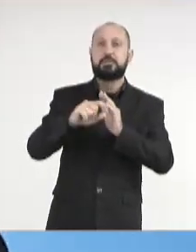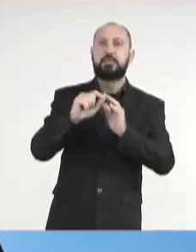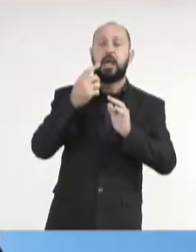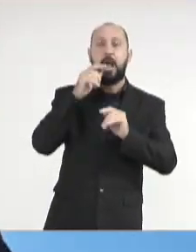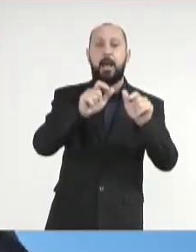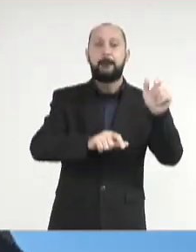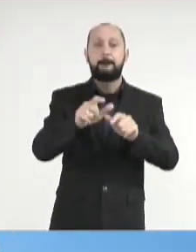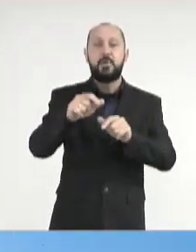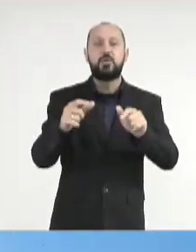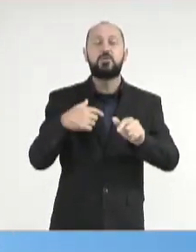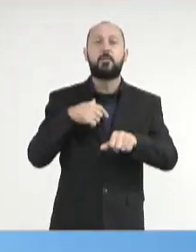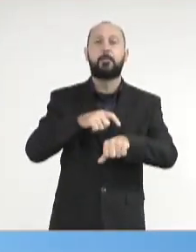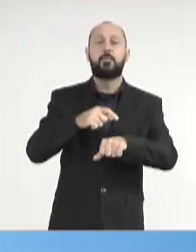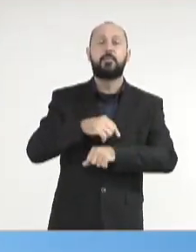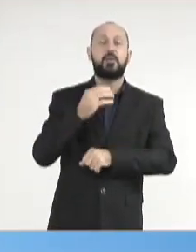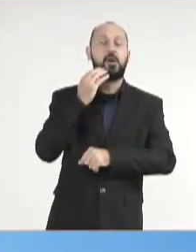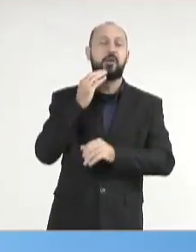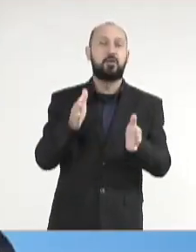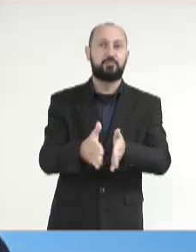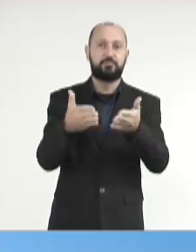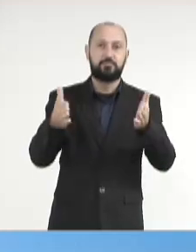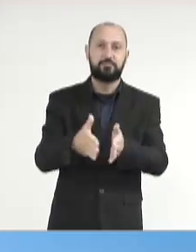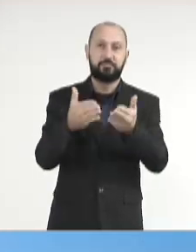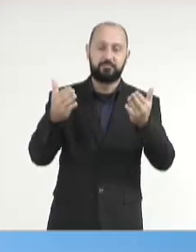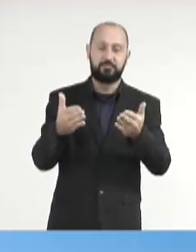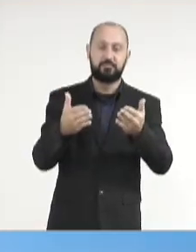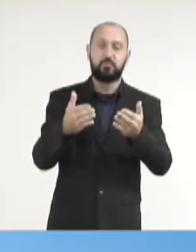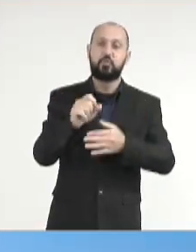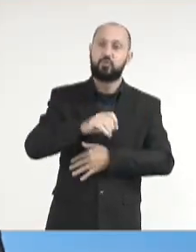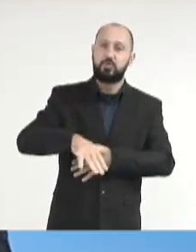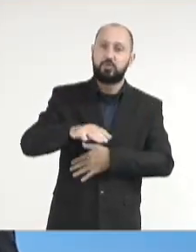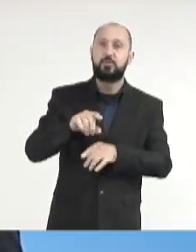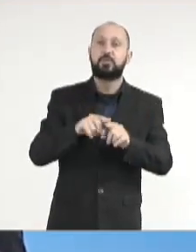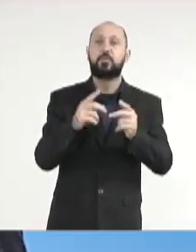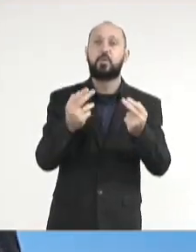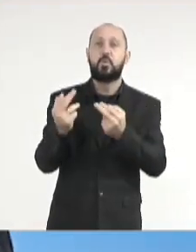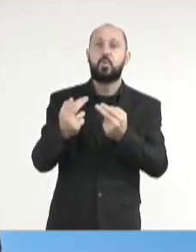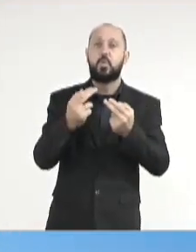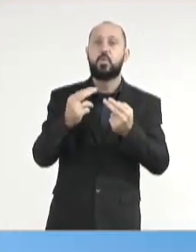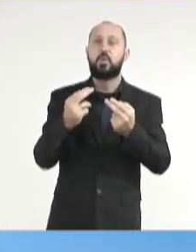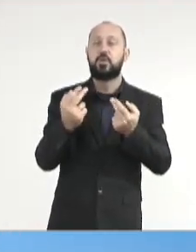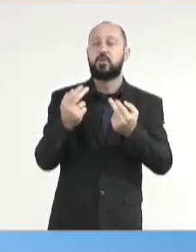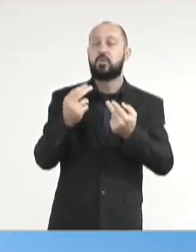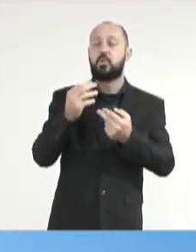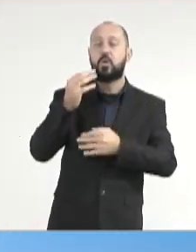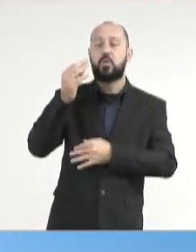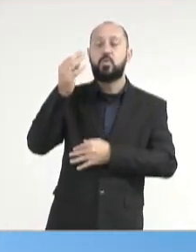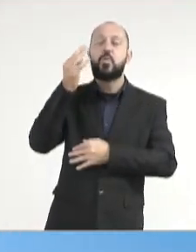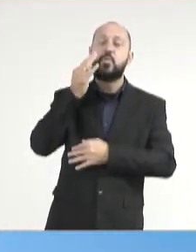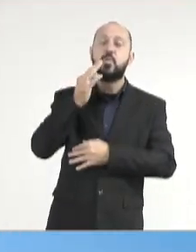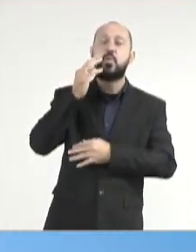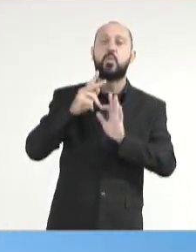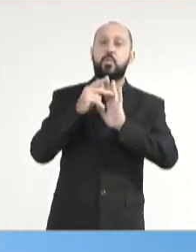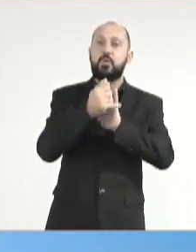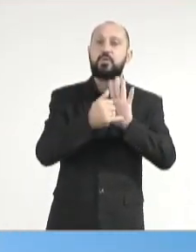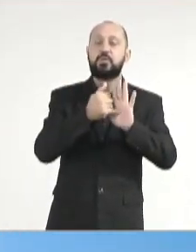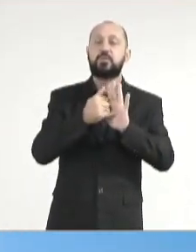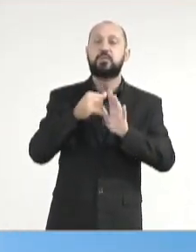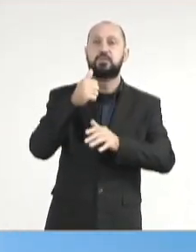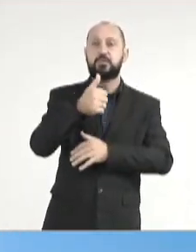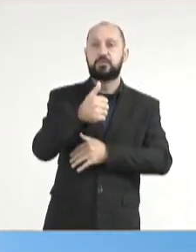as pessoas em situação de vulnerabilidade social. E também na mesma seara, Tiago, temos a aprovação do projeto de lei